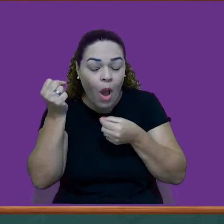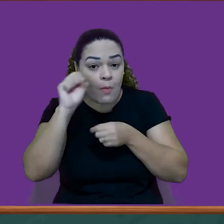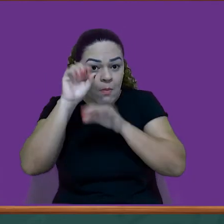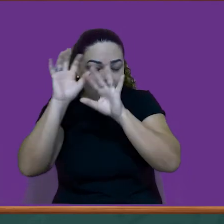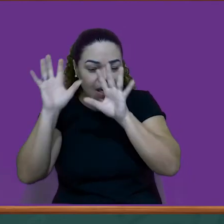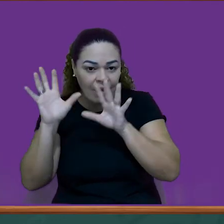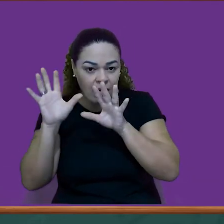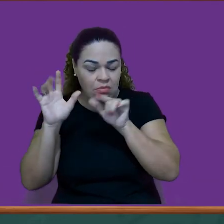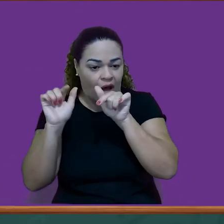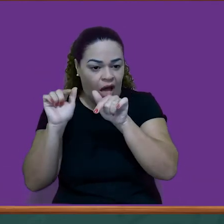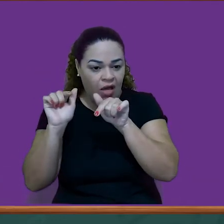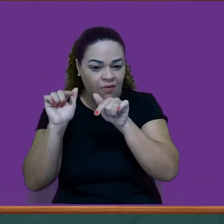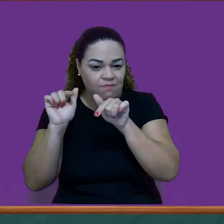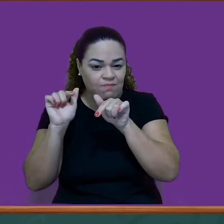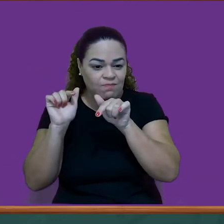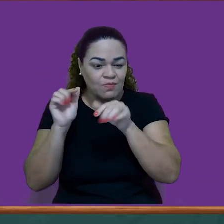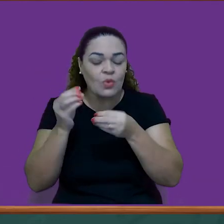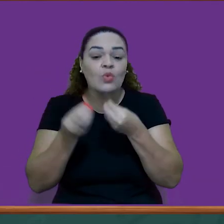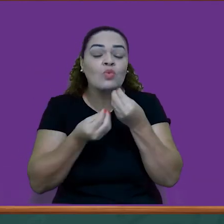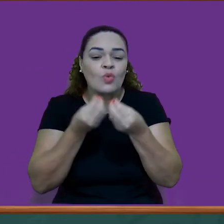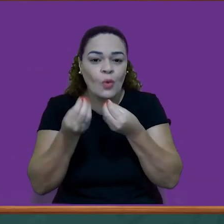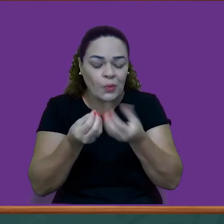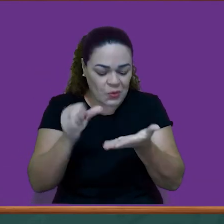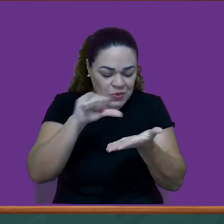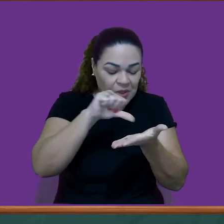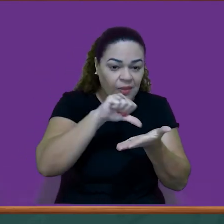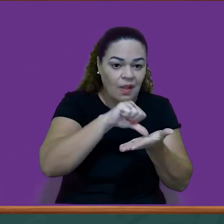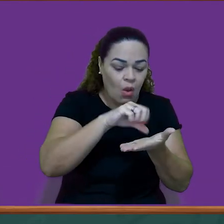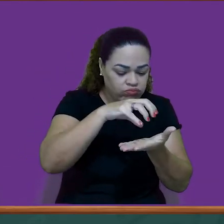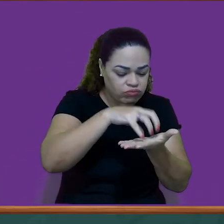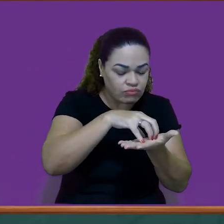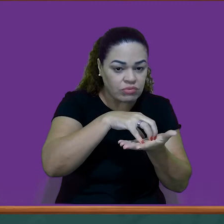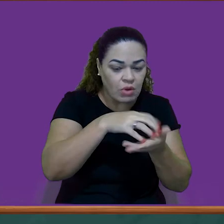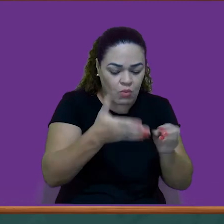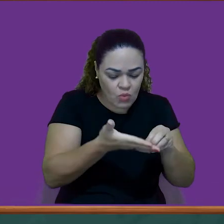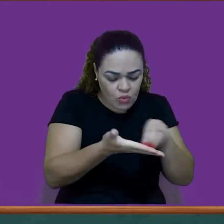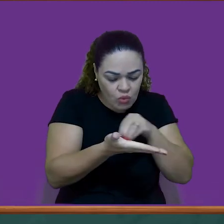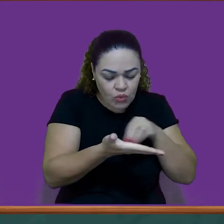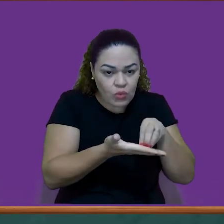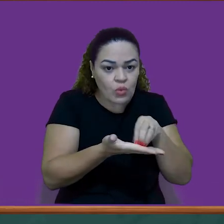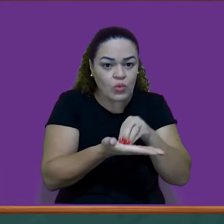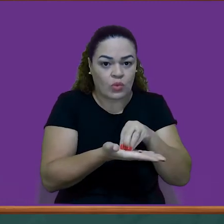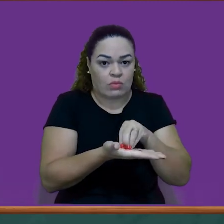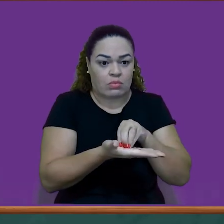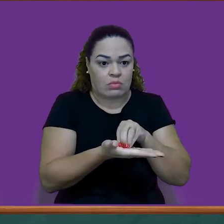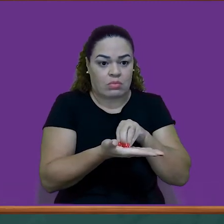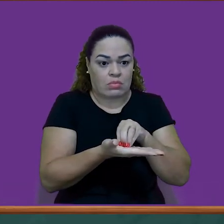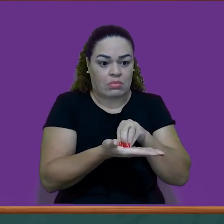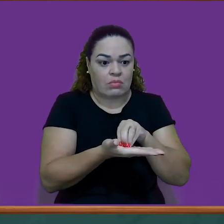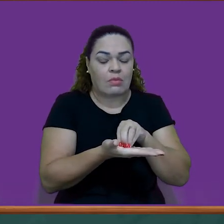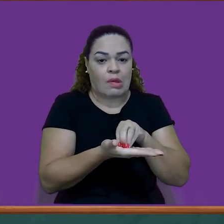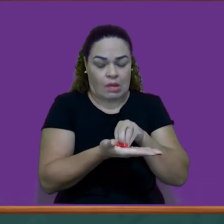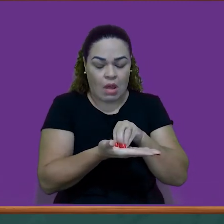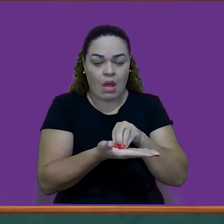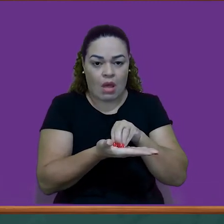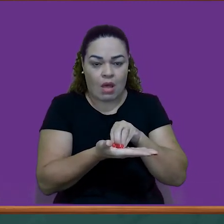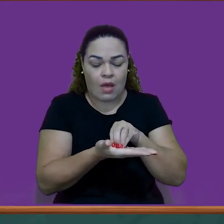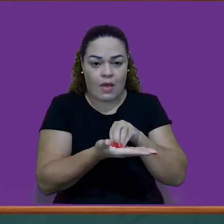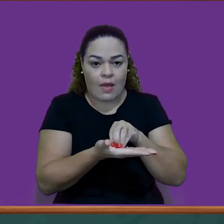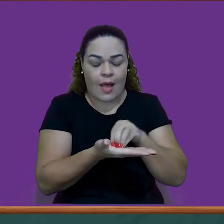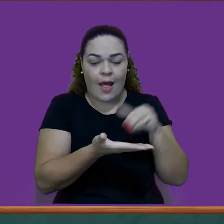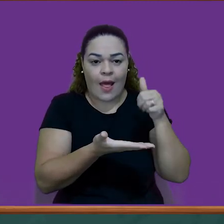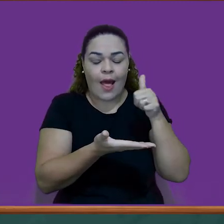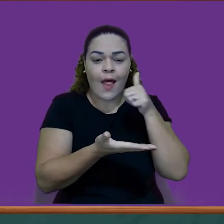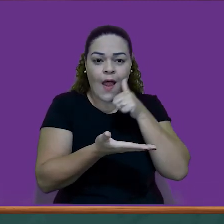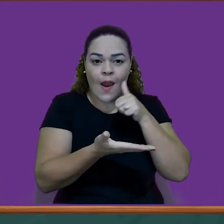nós colocaremos aqui nas colunas centrais a dama e o rei preto, sendo que a dama vai